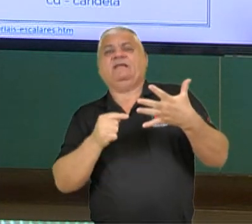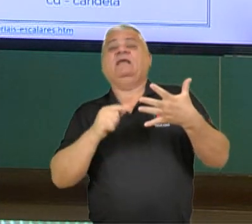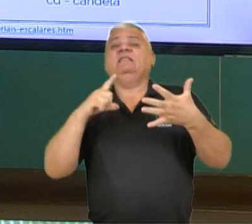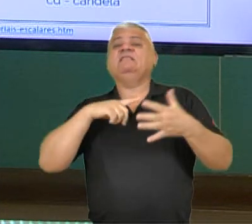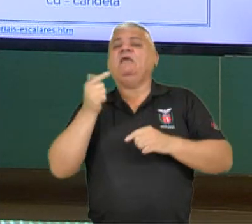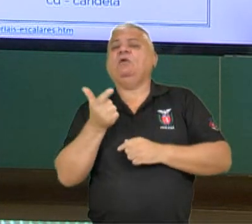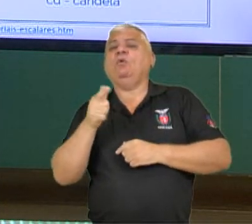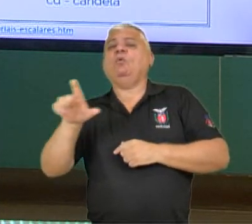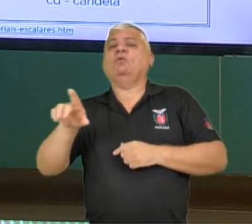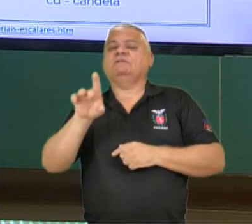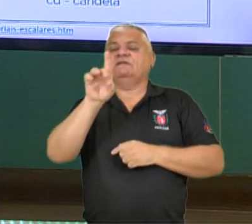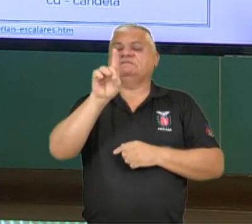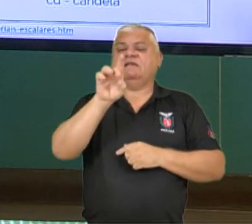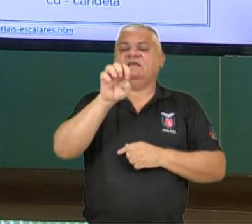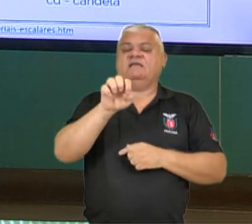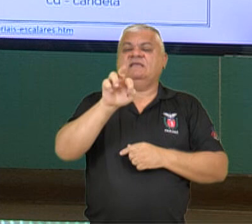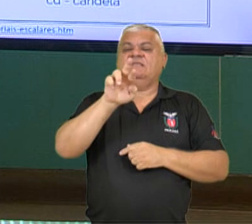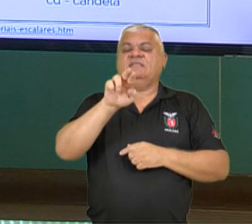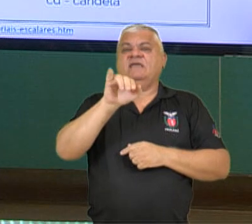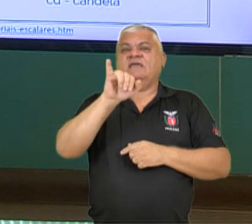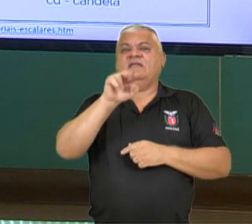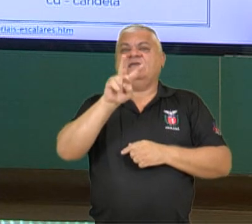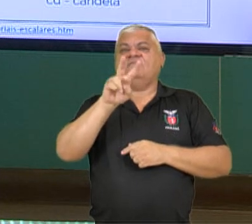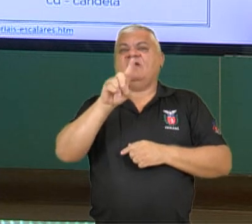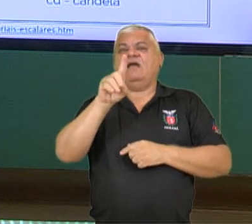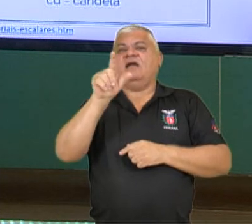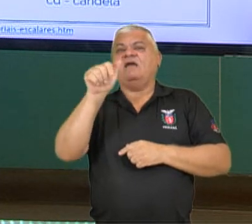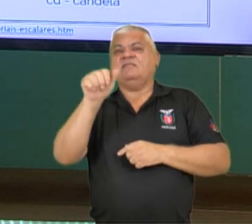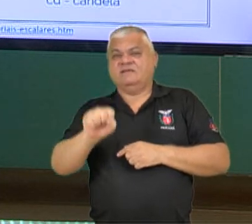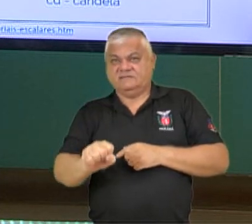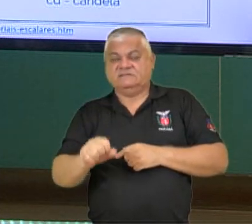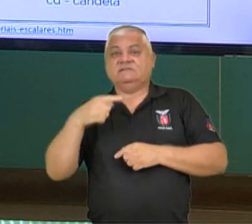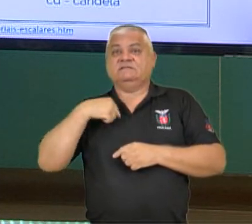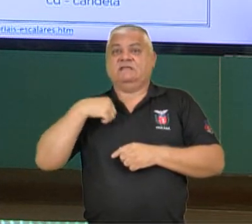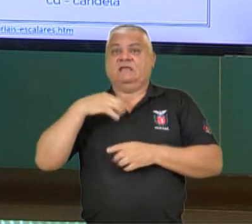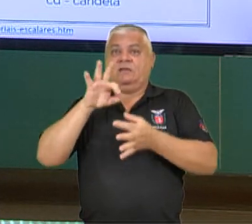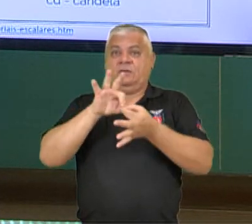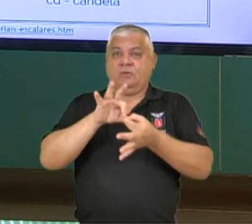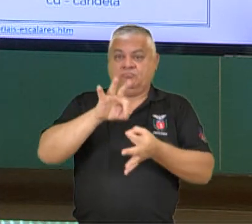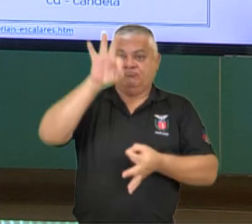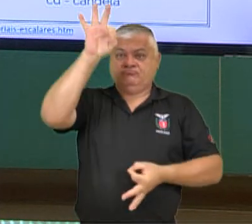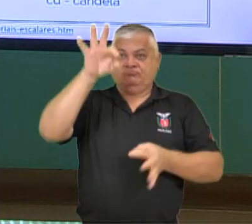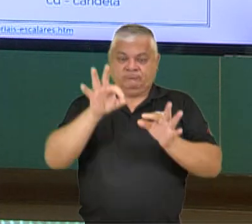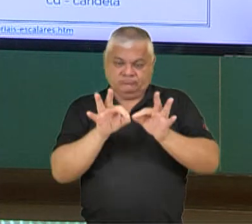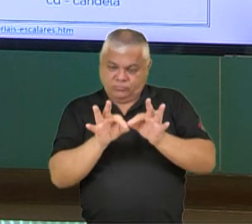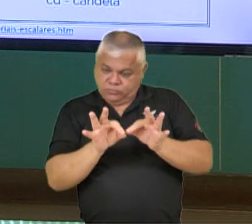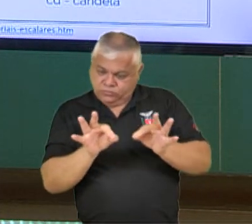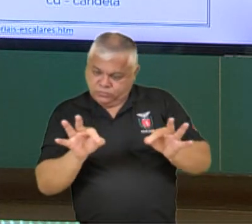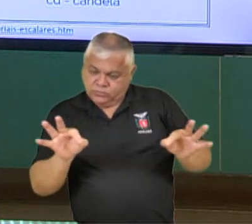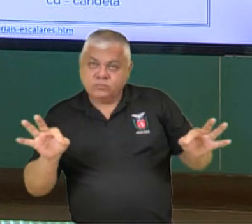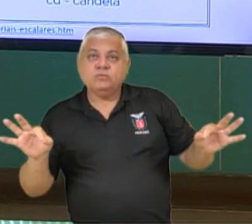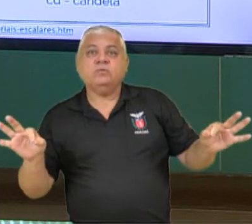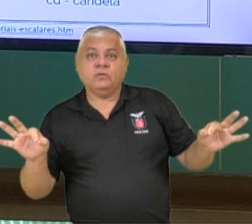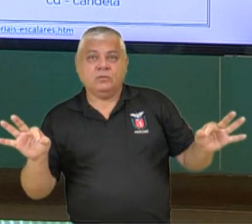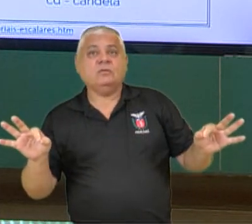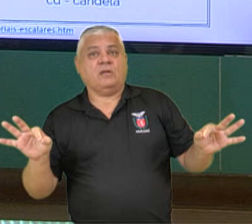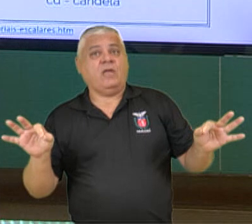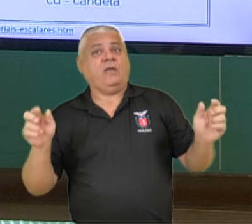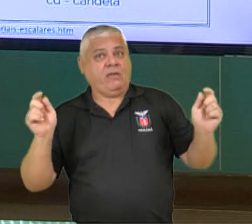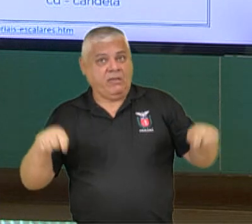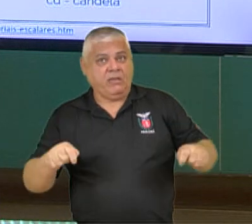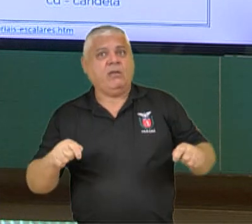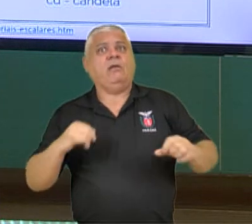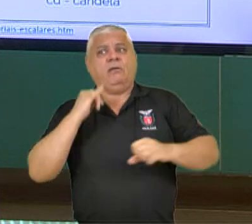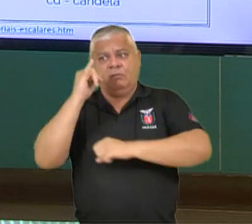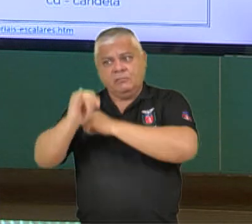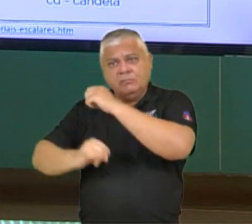derivadas. Dentro das grandezas físicas nós temos a grandeza de comprimento, que é medido com a sua respectiva unidade no Sistema